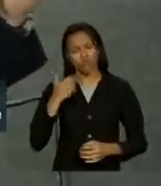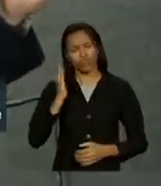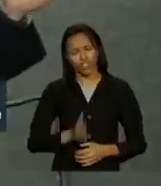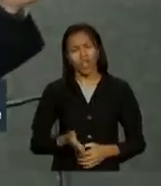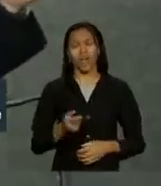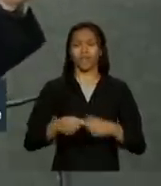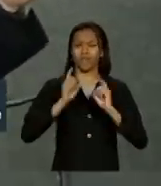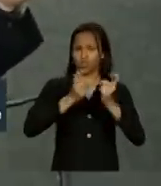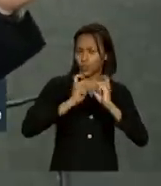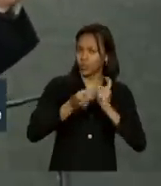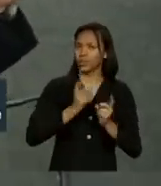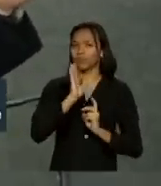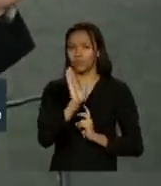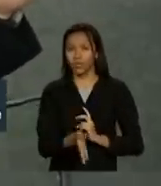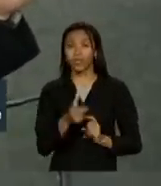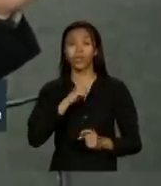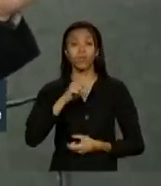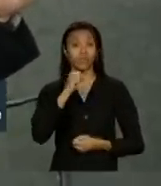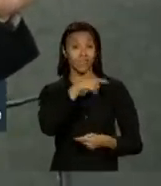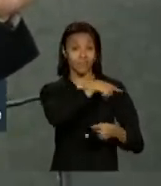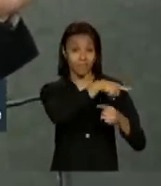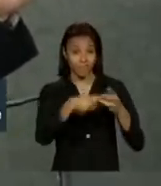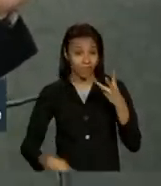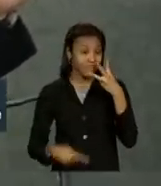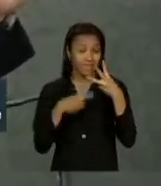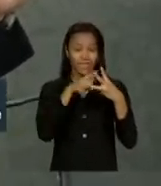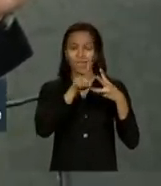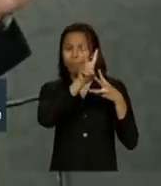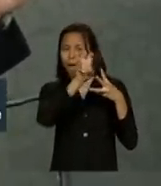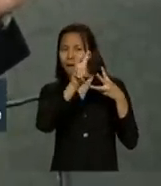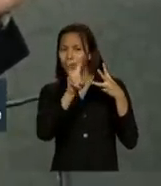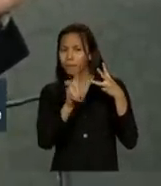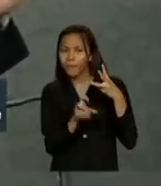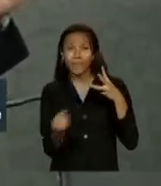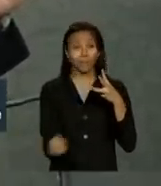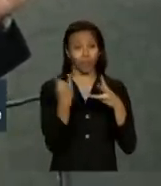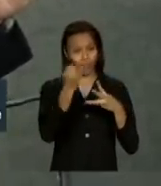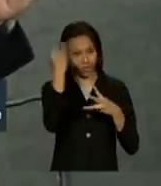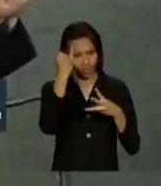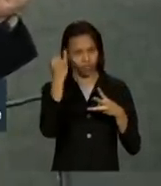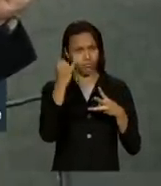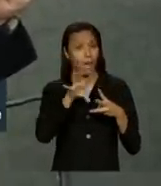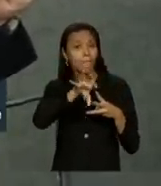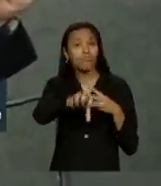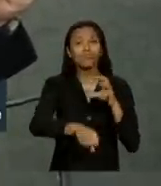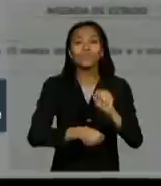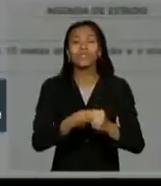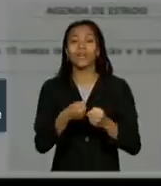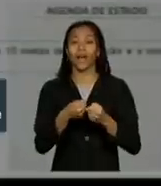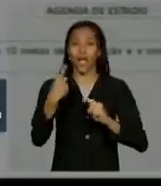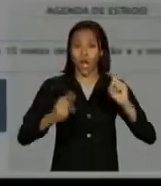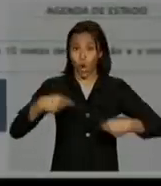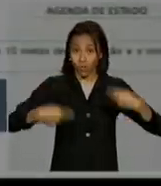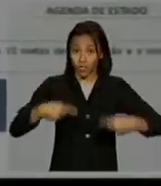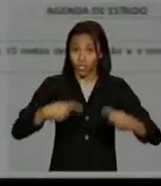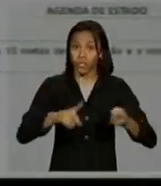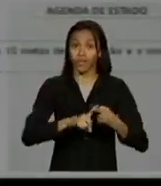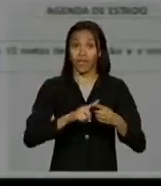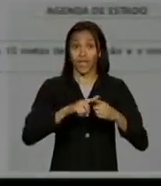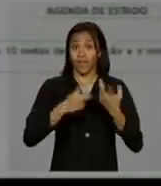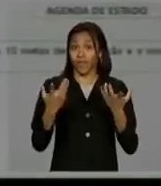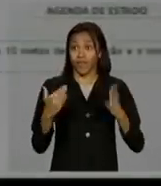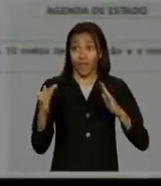analisado e eu digo nós temos três temas Chaves na busca da competitividade infraestrutura tributa